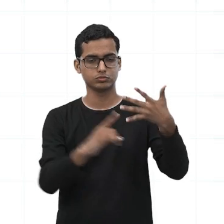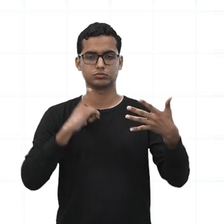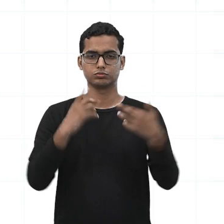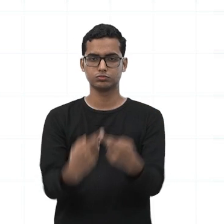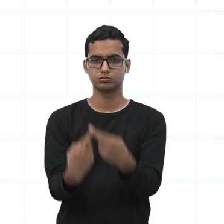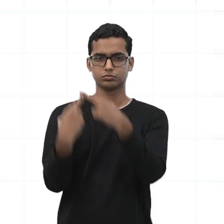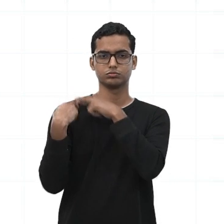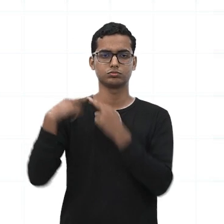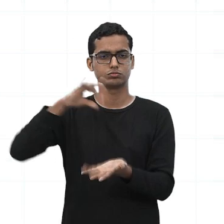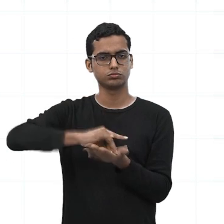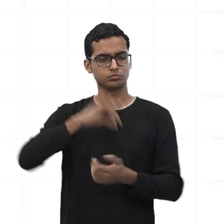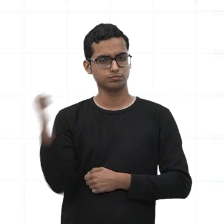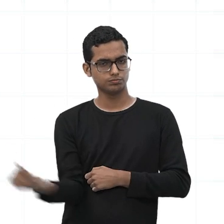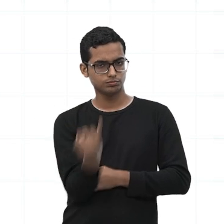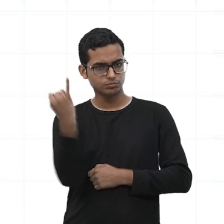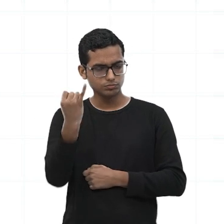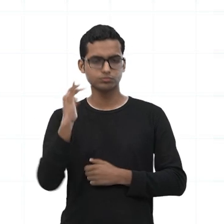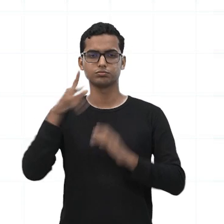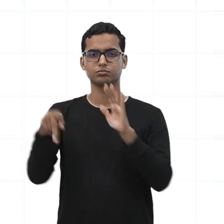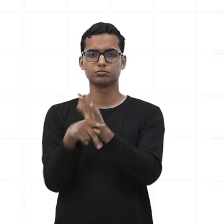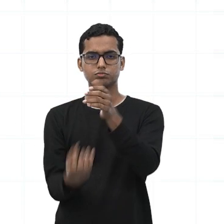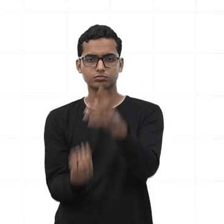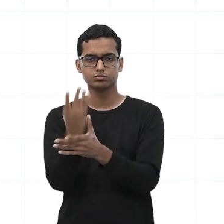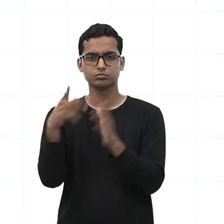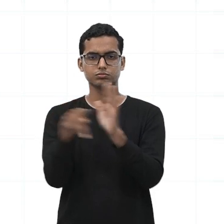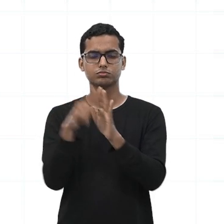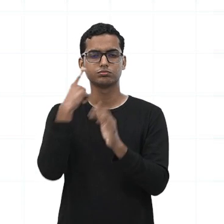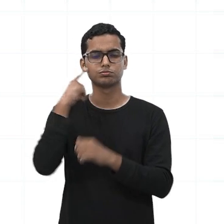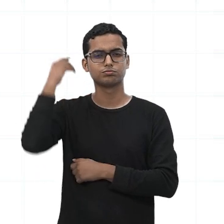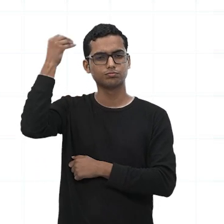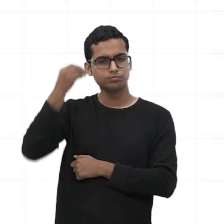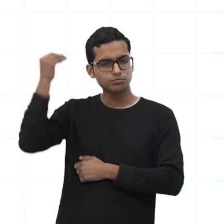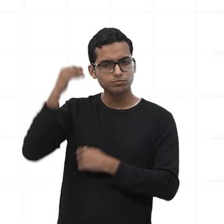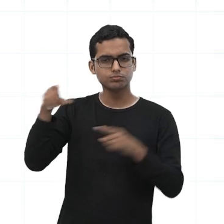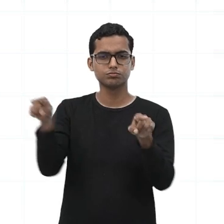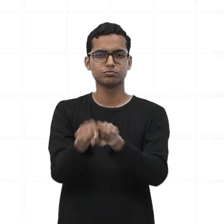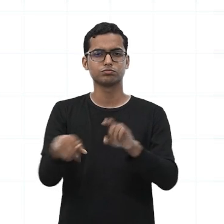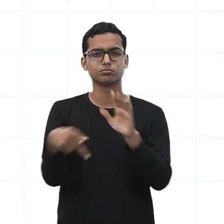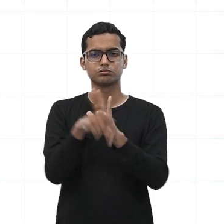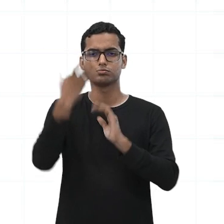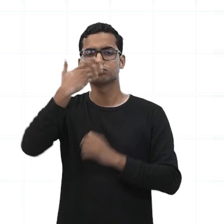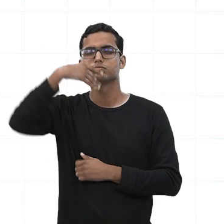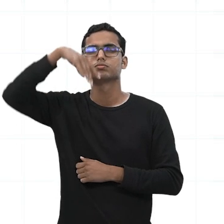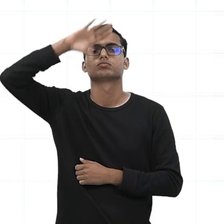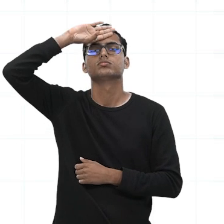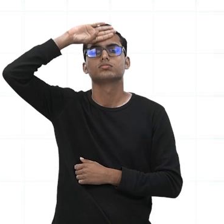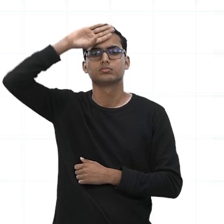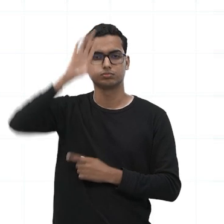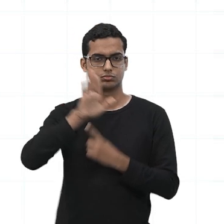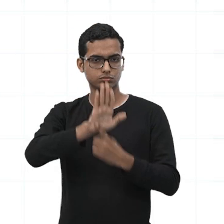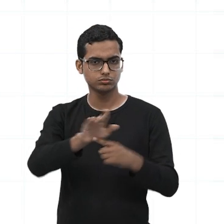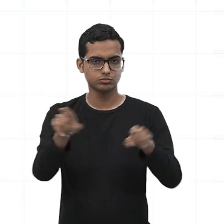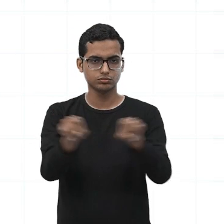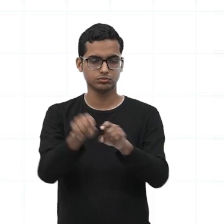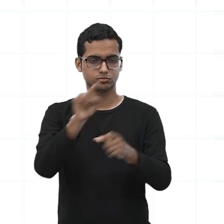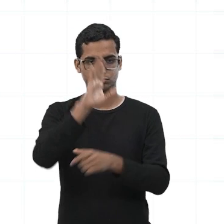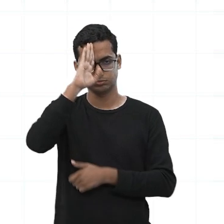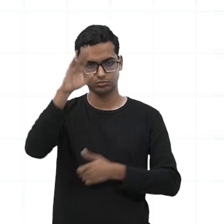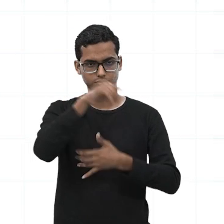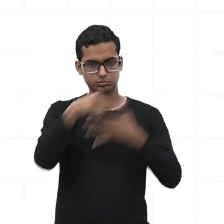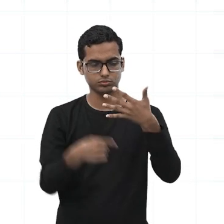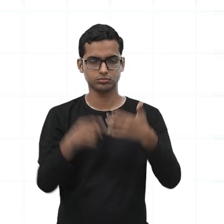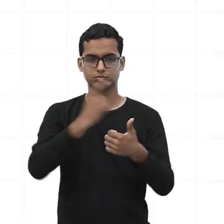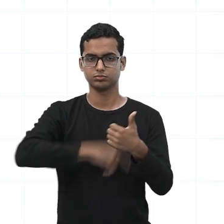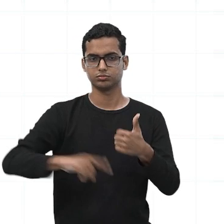papel crucial na criação da experiência dramática. Aqui estão os principais.